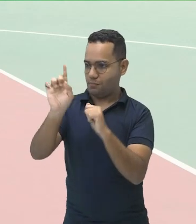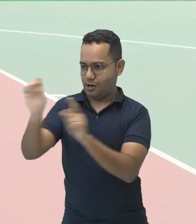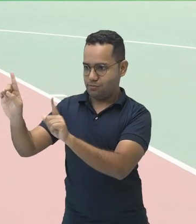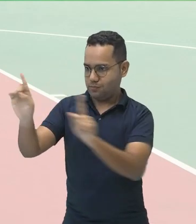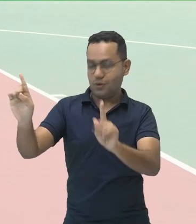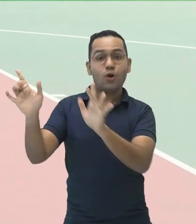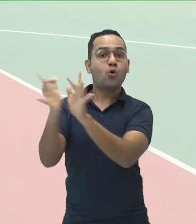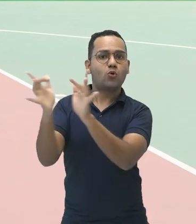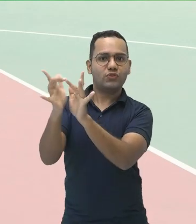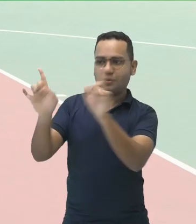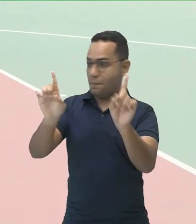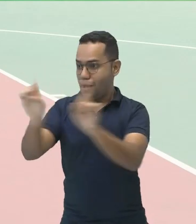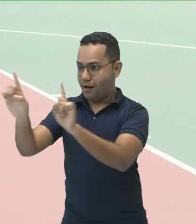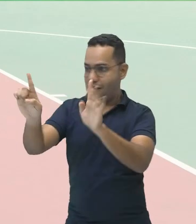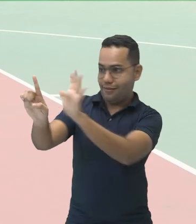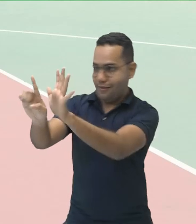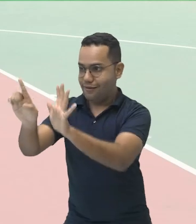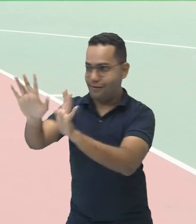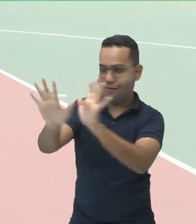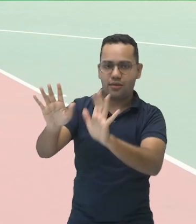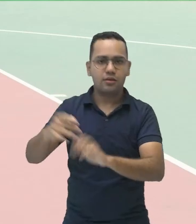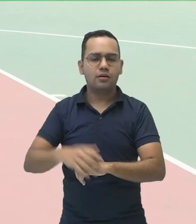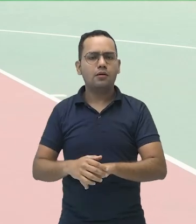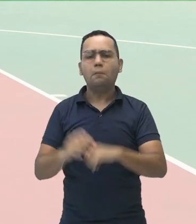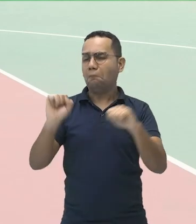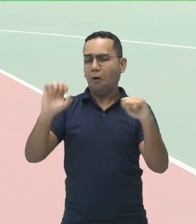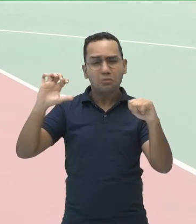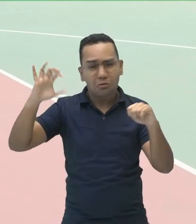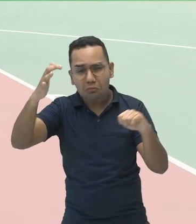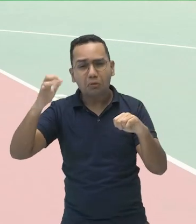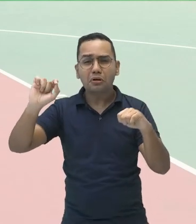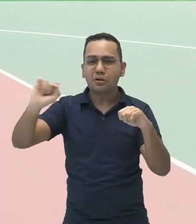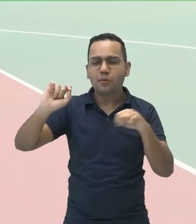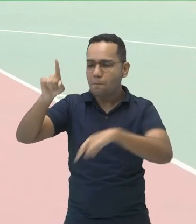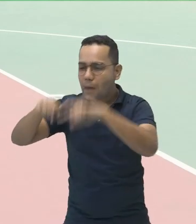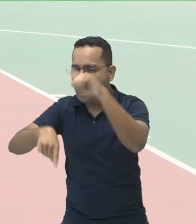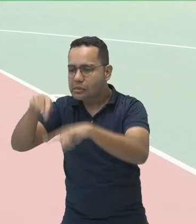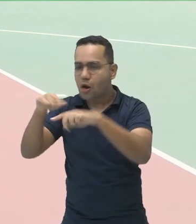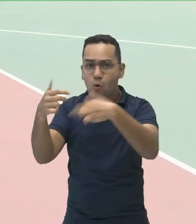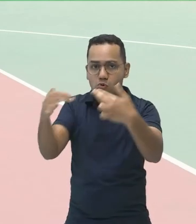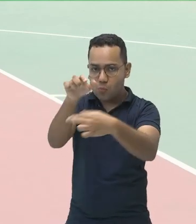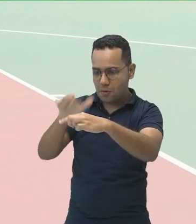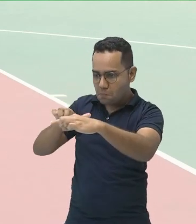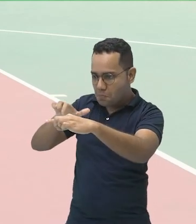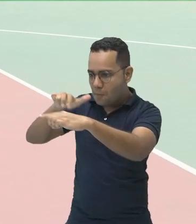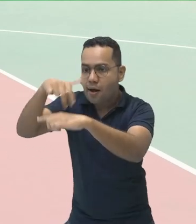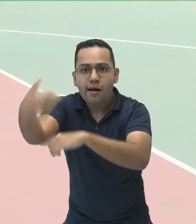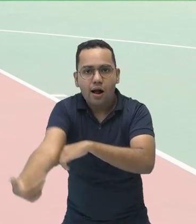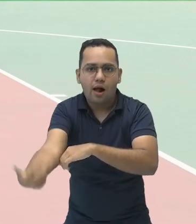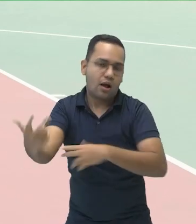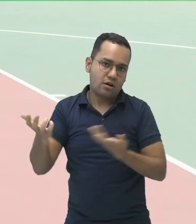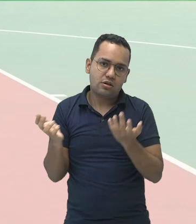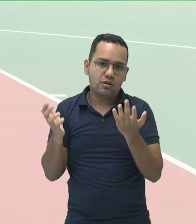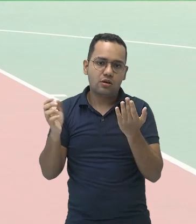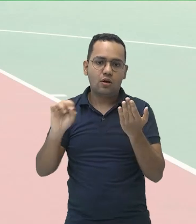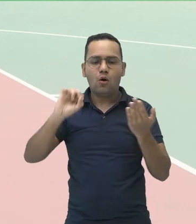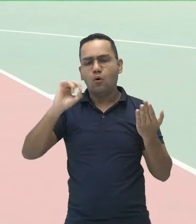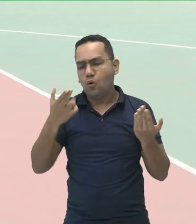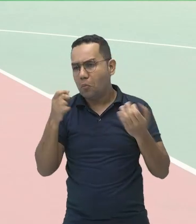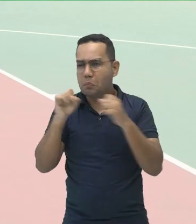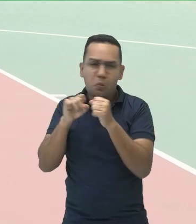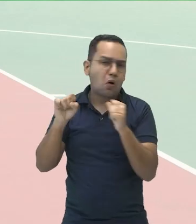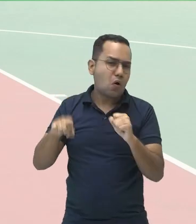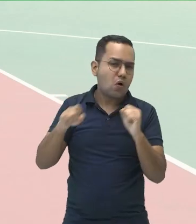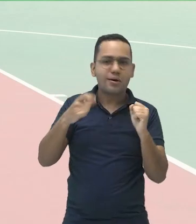pode tropeçar no nosso colega, tropeçar em algum obstáculo, objeto que esteja pela frente, e a gente pode vir a fraturar o nosso